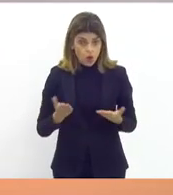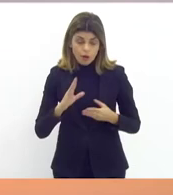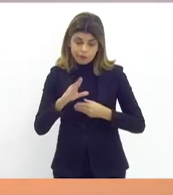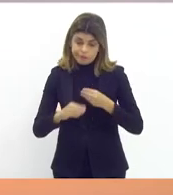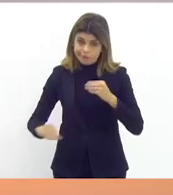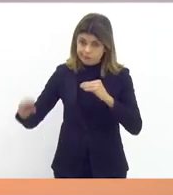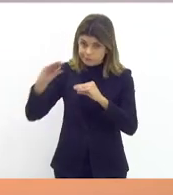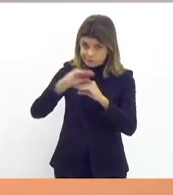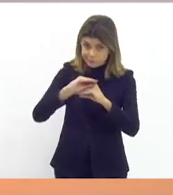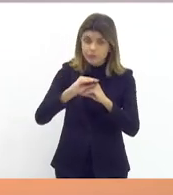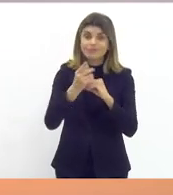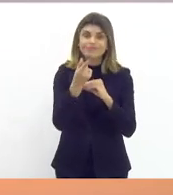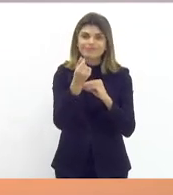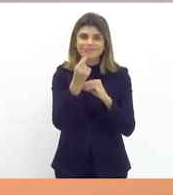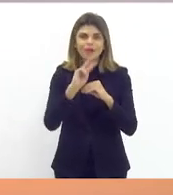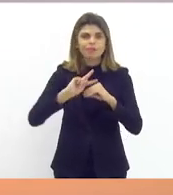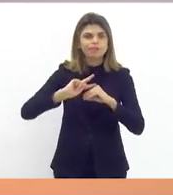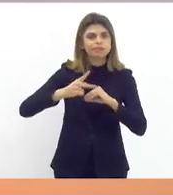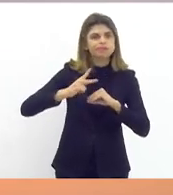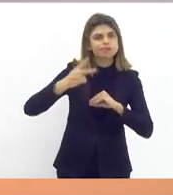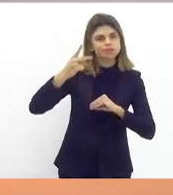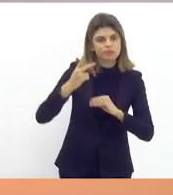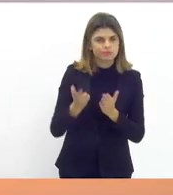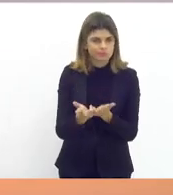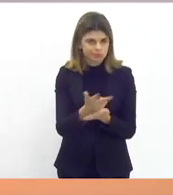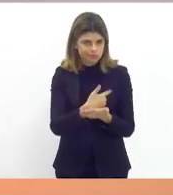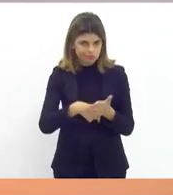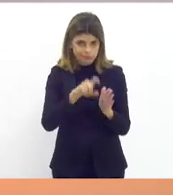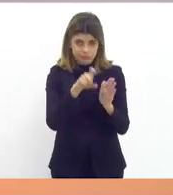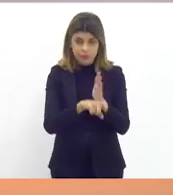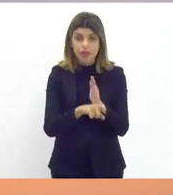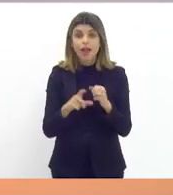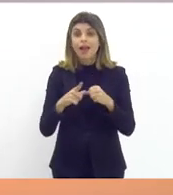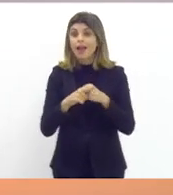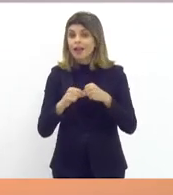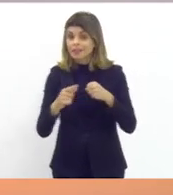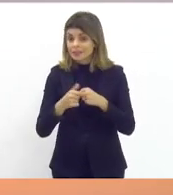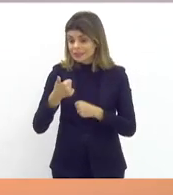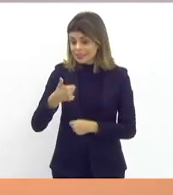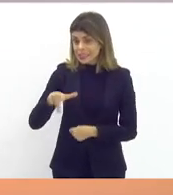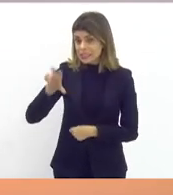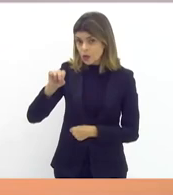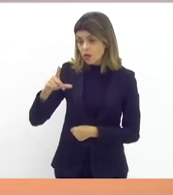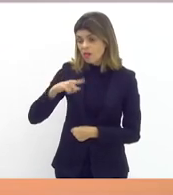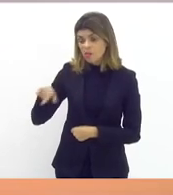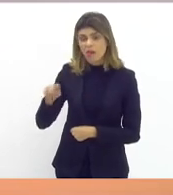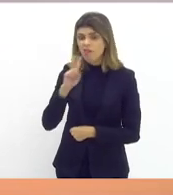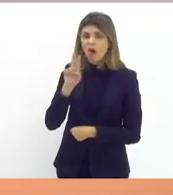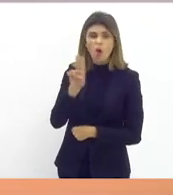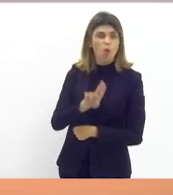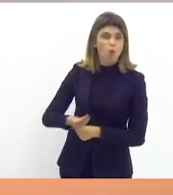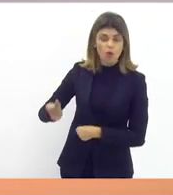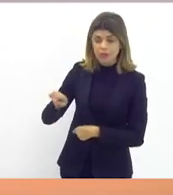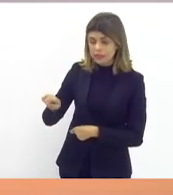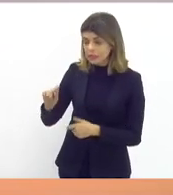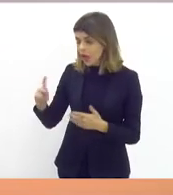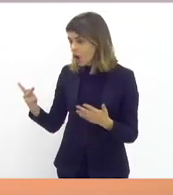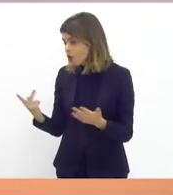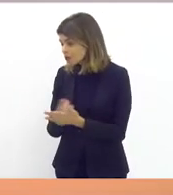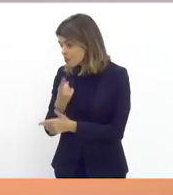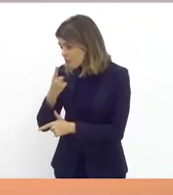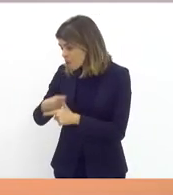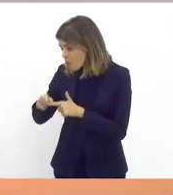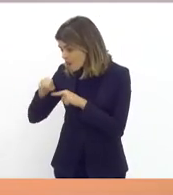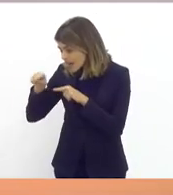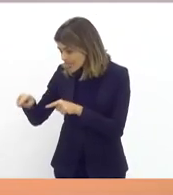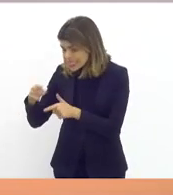A subsunção tributária, a rigor, assim, o dispositivo lá no artigo 150 está mantido, mas a ideia não é usar. Se tiver muito caso, algum caso, algum